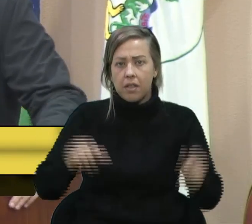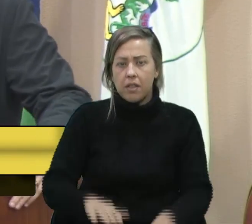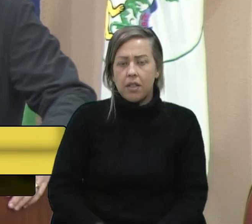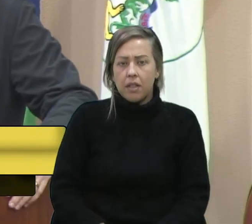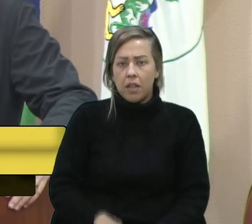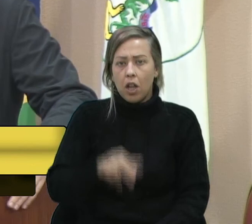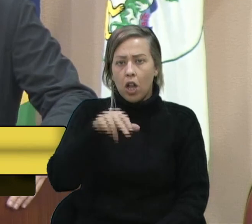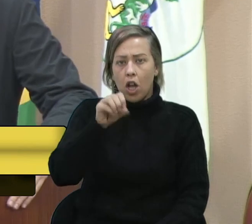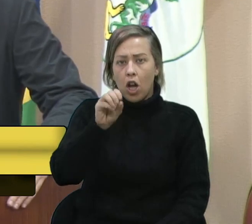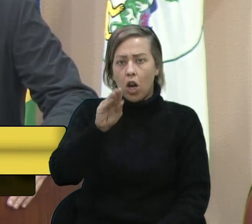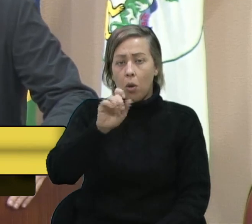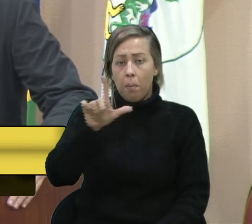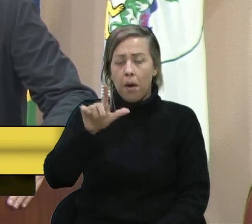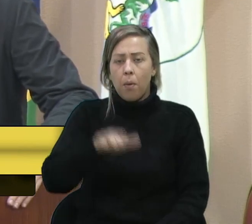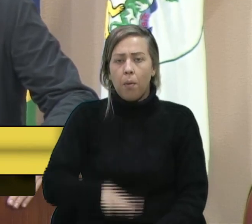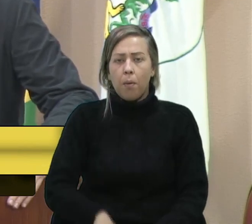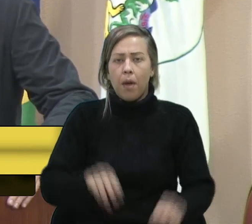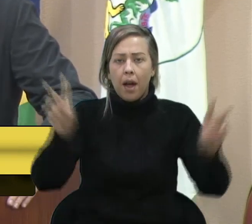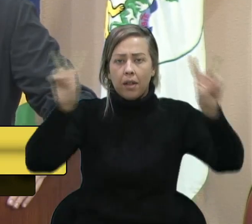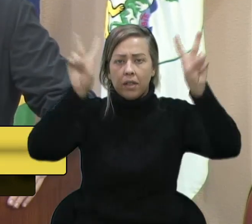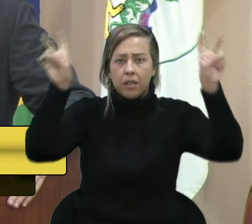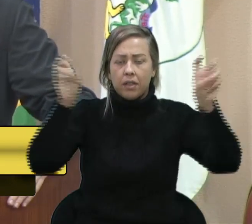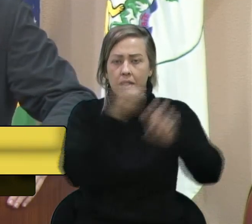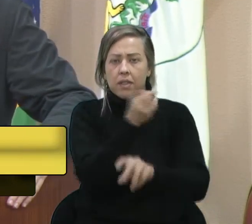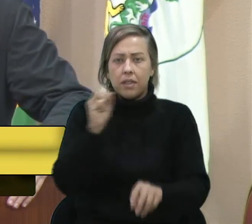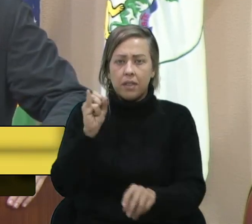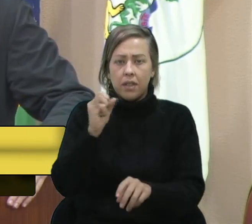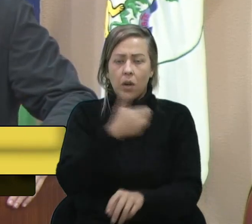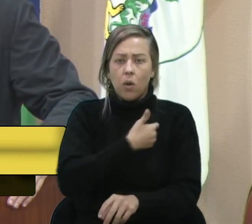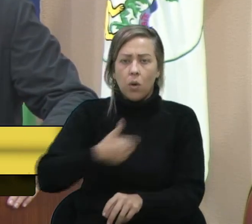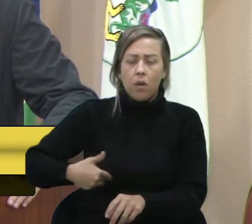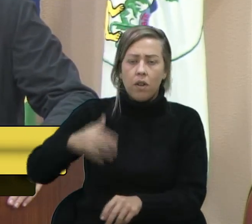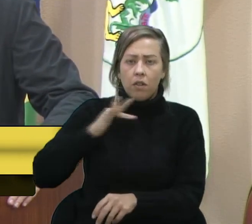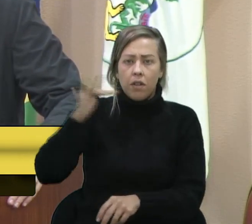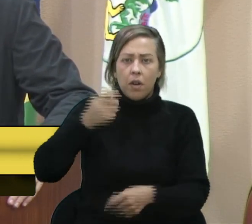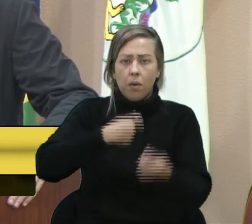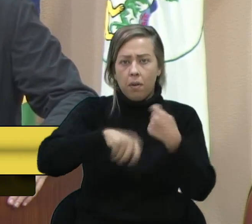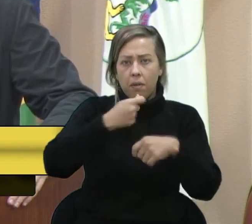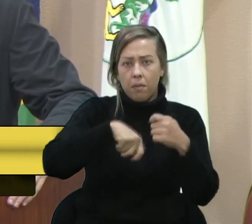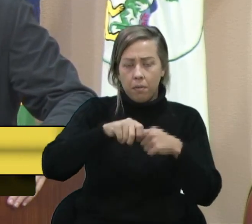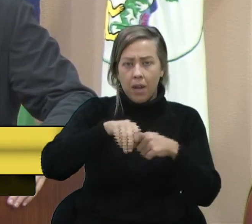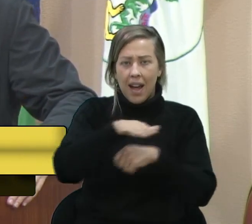Nobel de Economia, abre aspas, se colocarem o governo federal para administrar